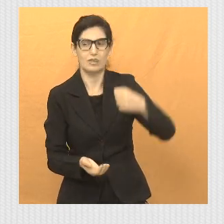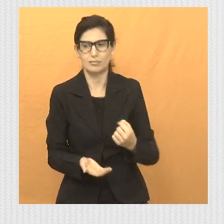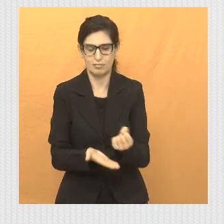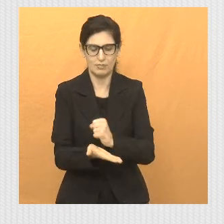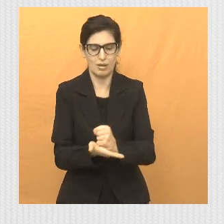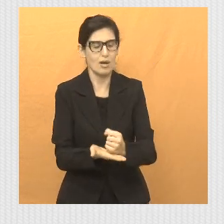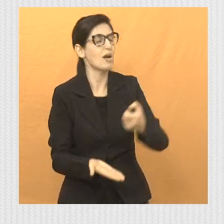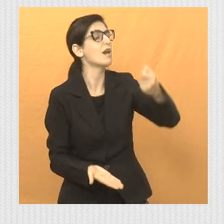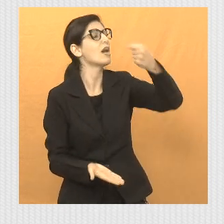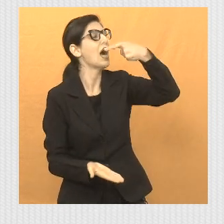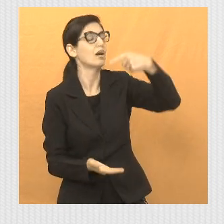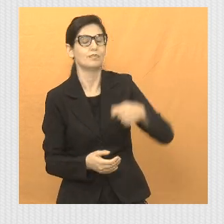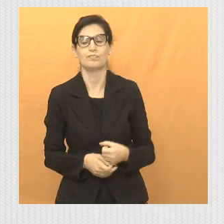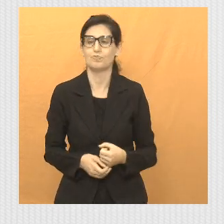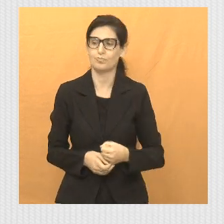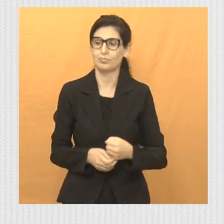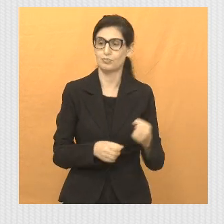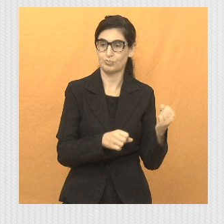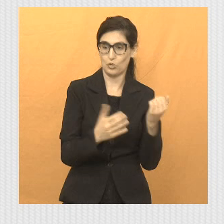2019